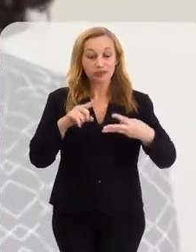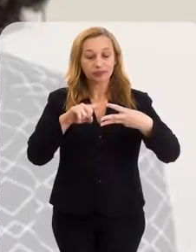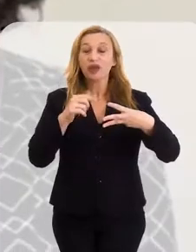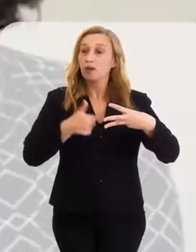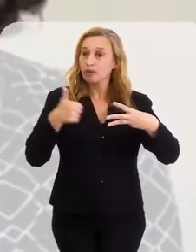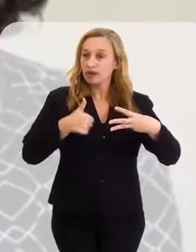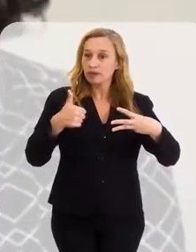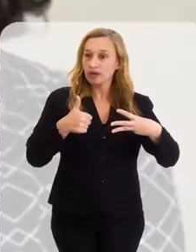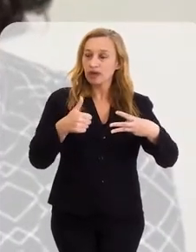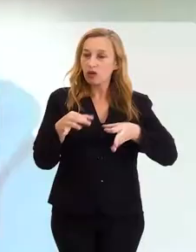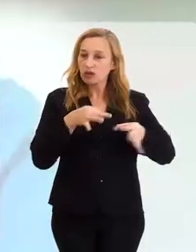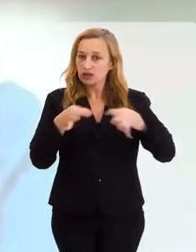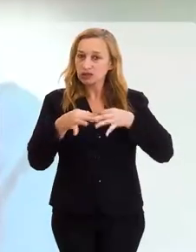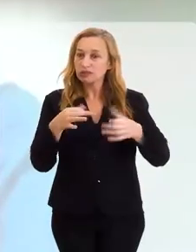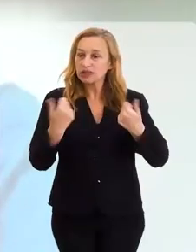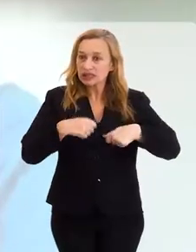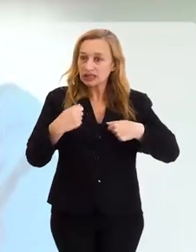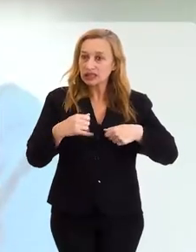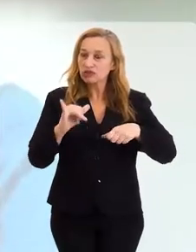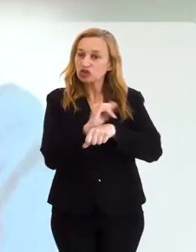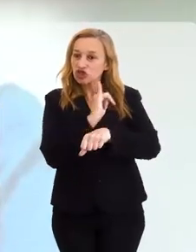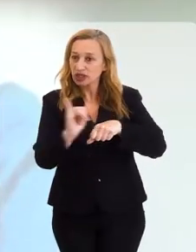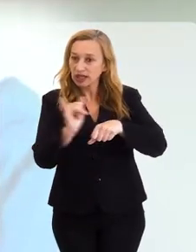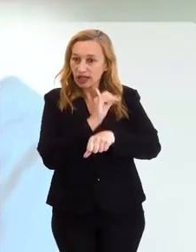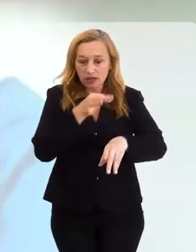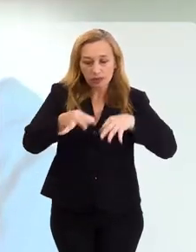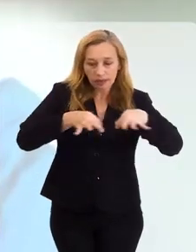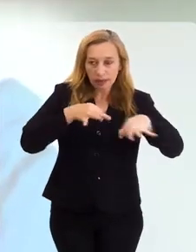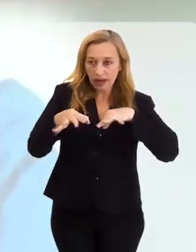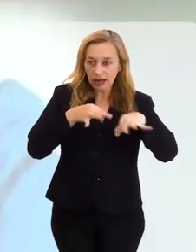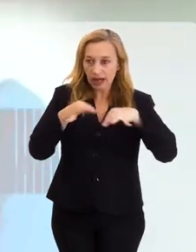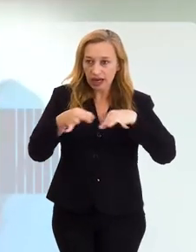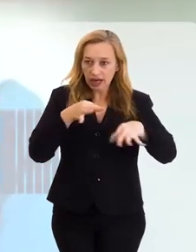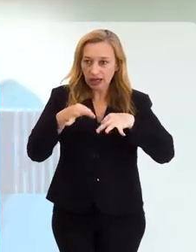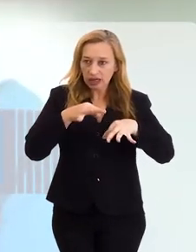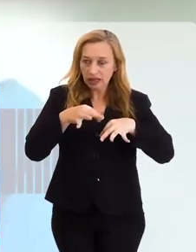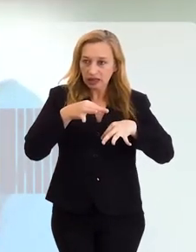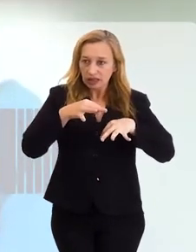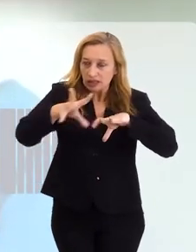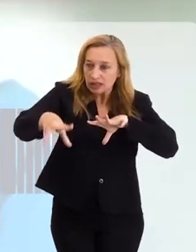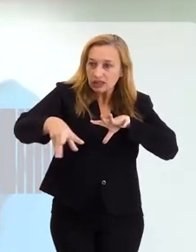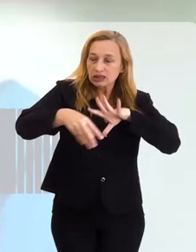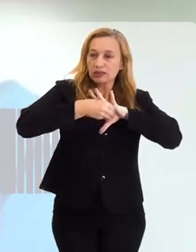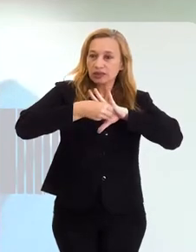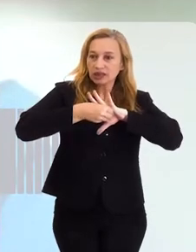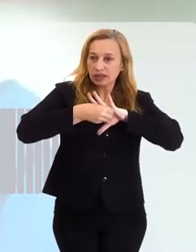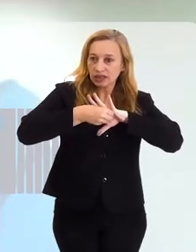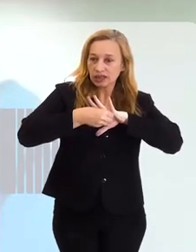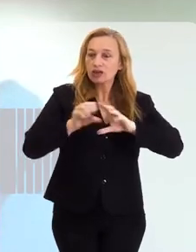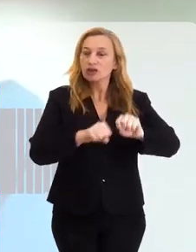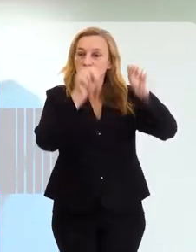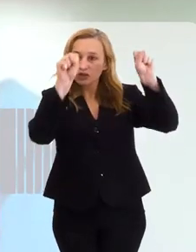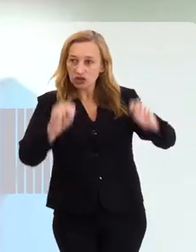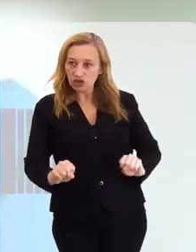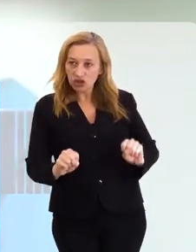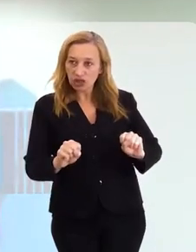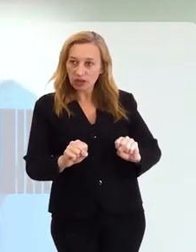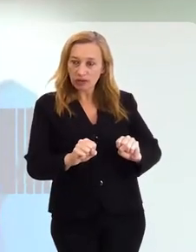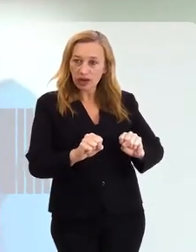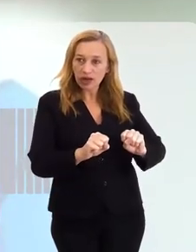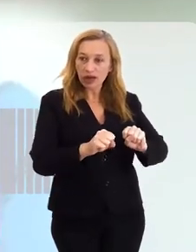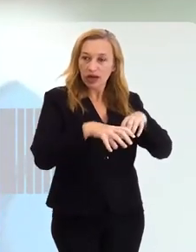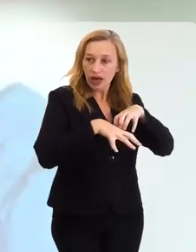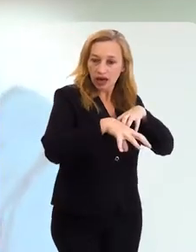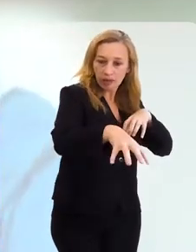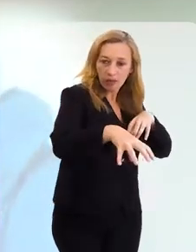primeira coisa é que as organizações precisam planejar essa implementação ou implantação do sistema, tanto